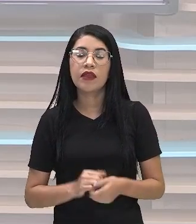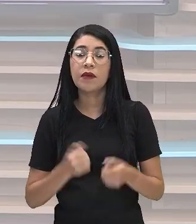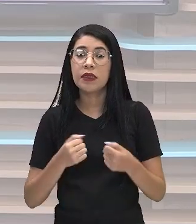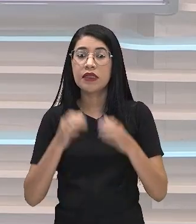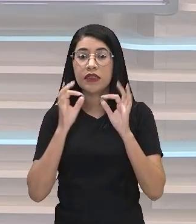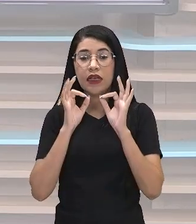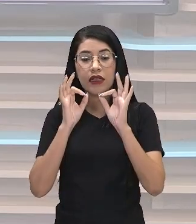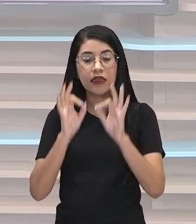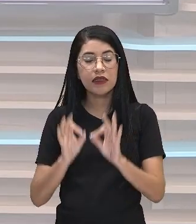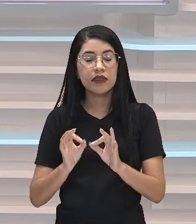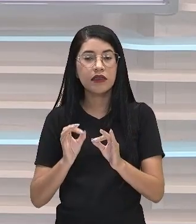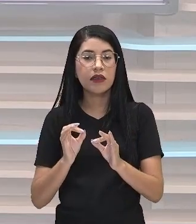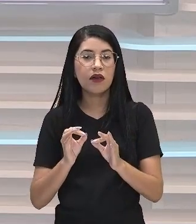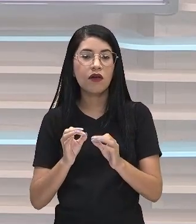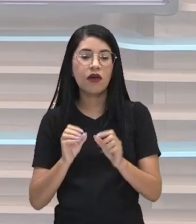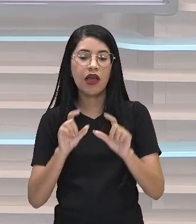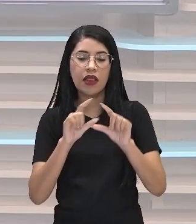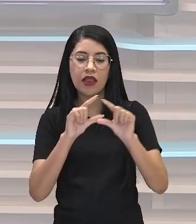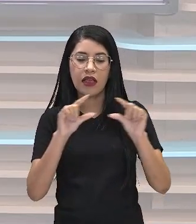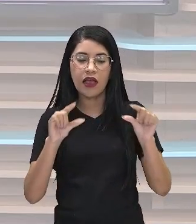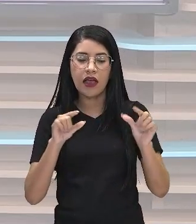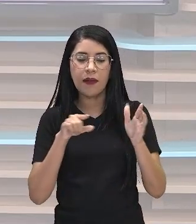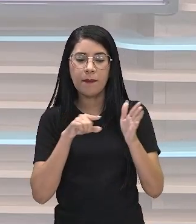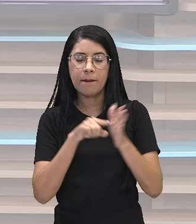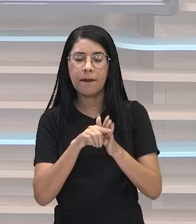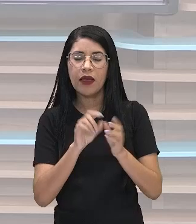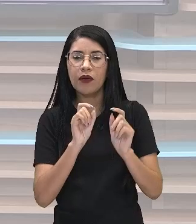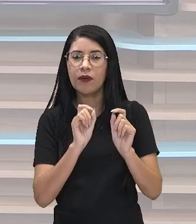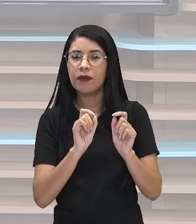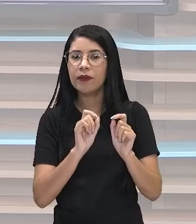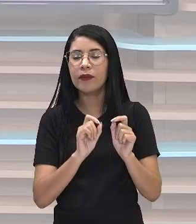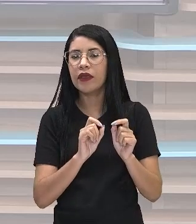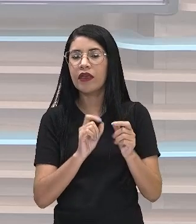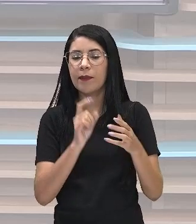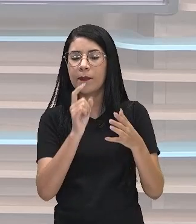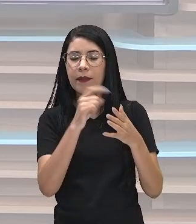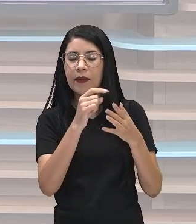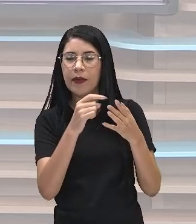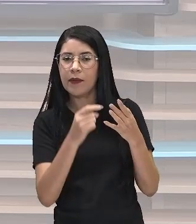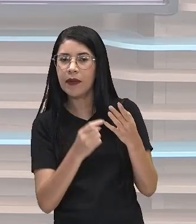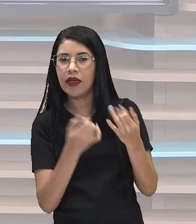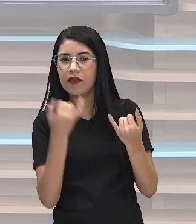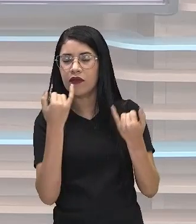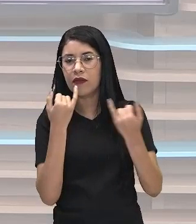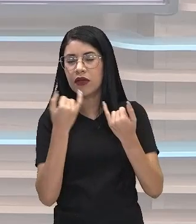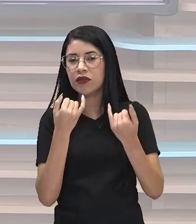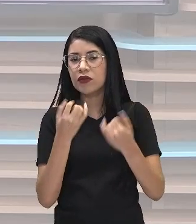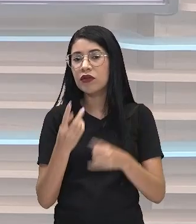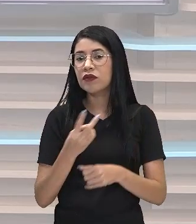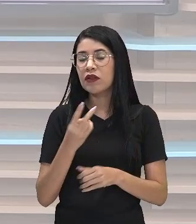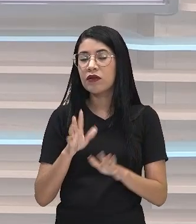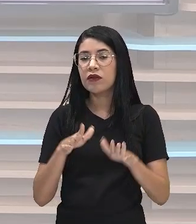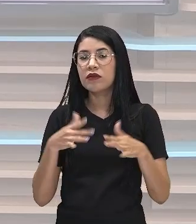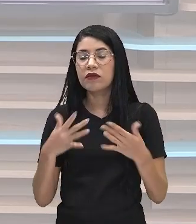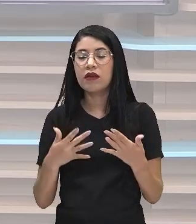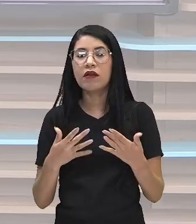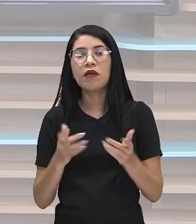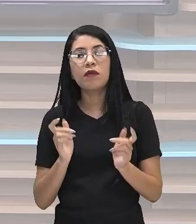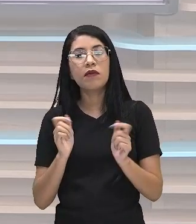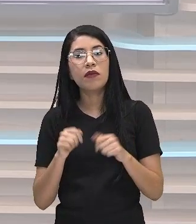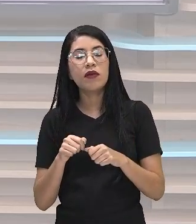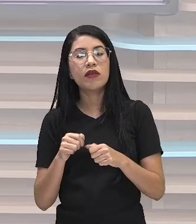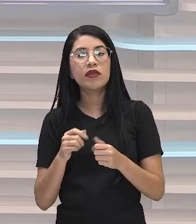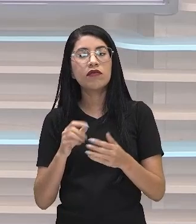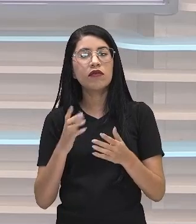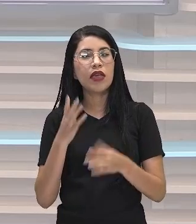acompanhar aí, né, o que a questão está pedindo, quais as informações ela está fornecendo, tá bom? Para saber aí qual é a